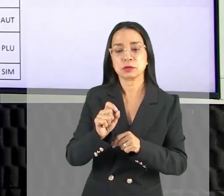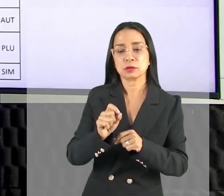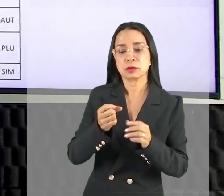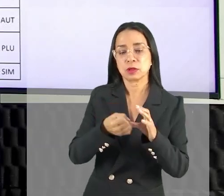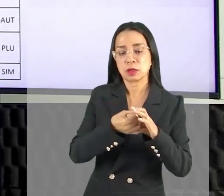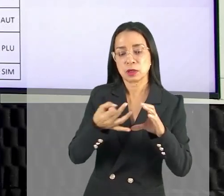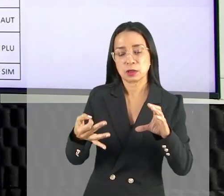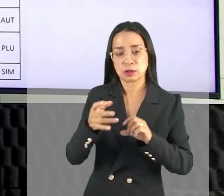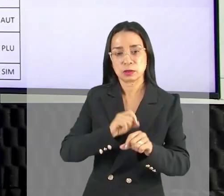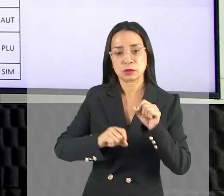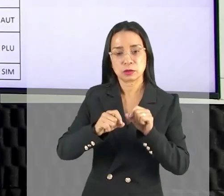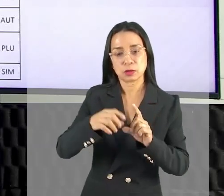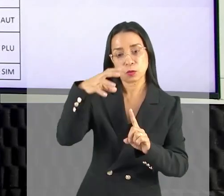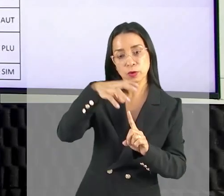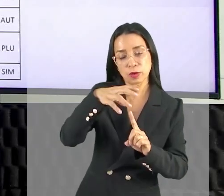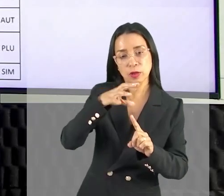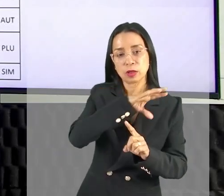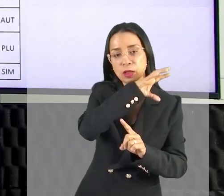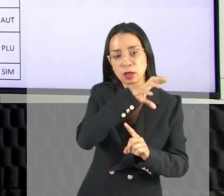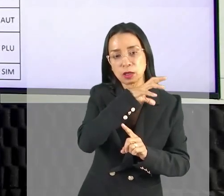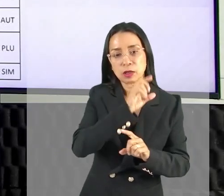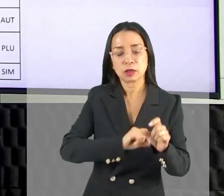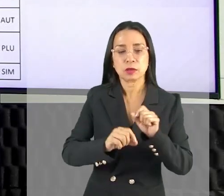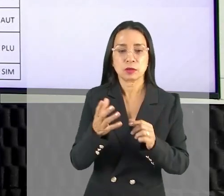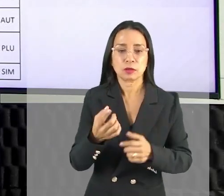né? O reino animal.